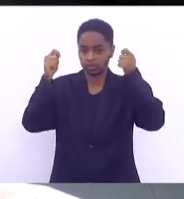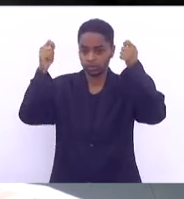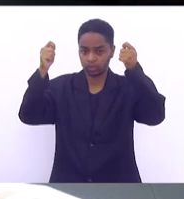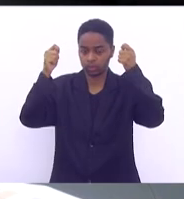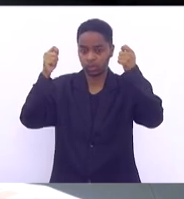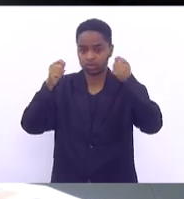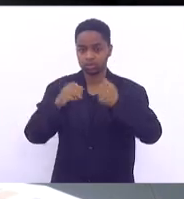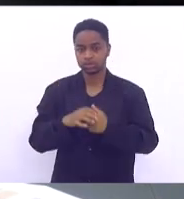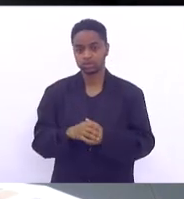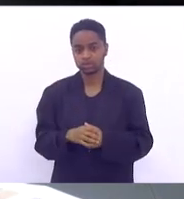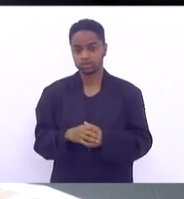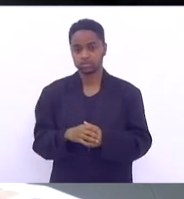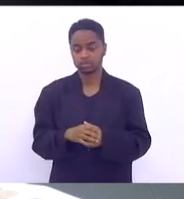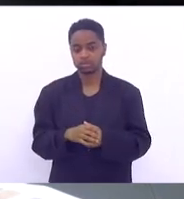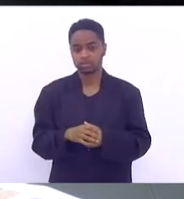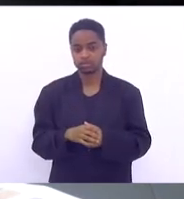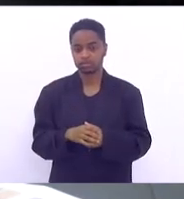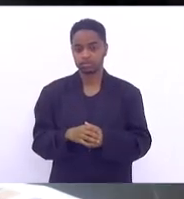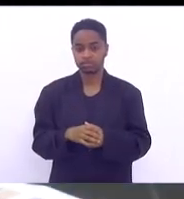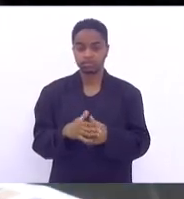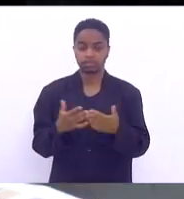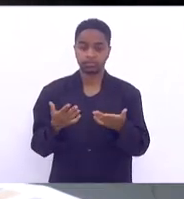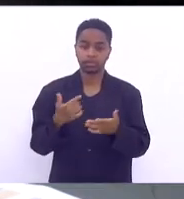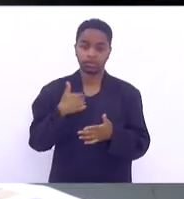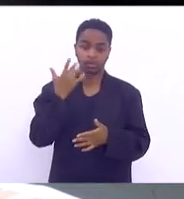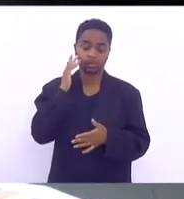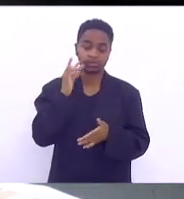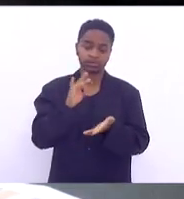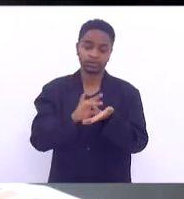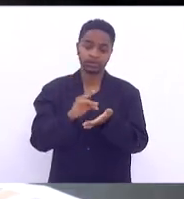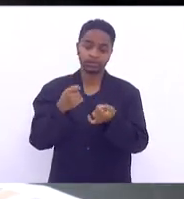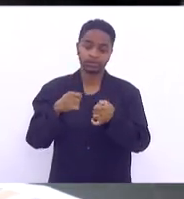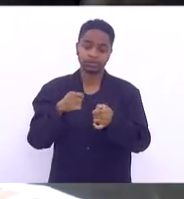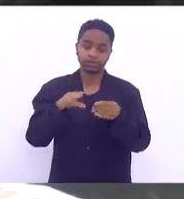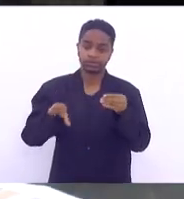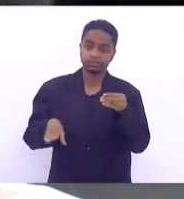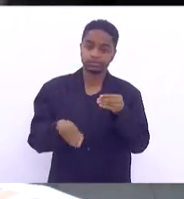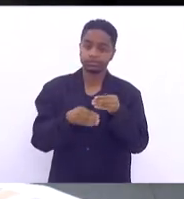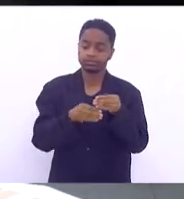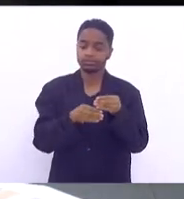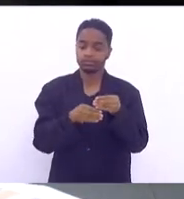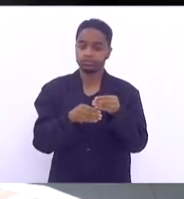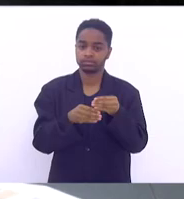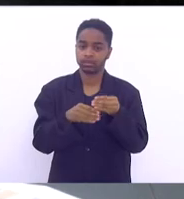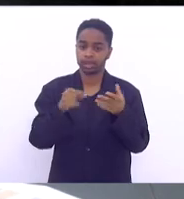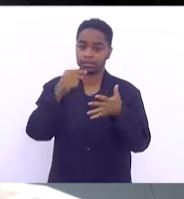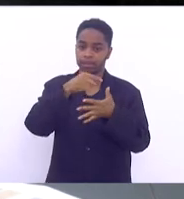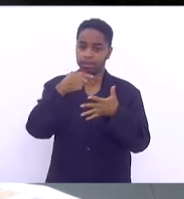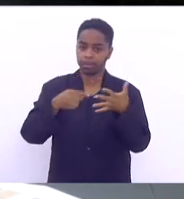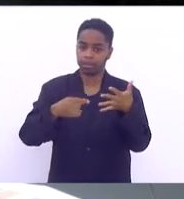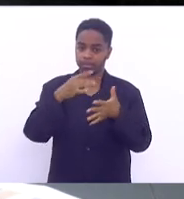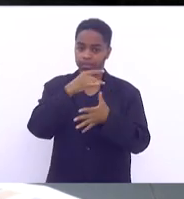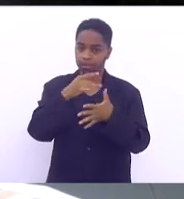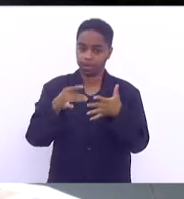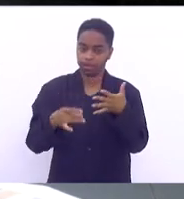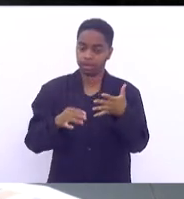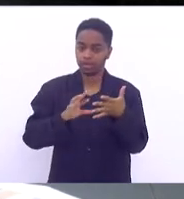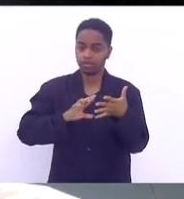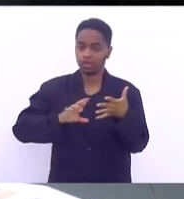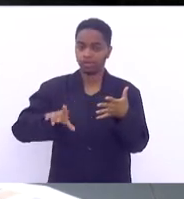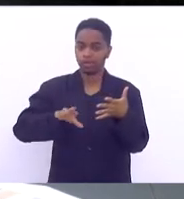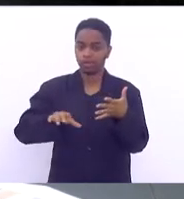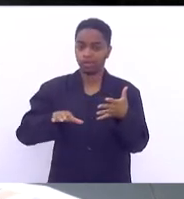o estatuto do torcedor é ele que tinha que abrigar tudo isso e não ficar